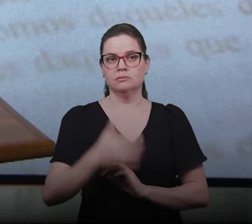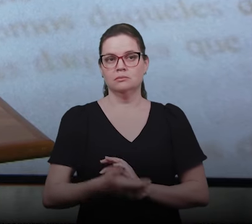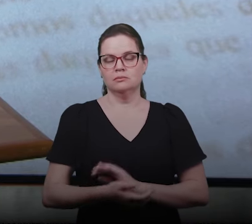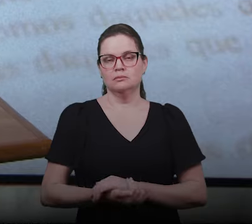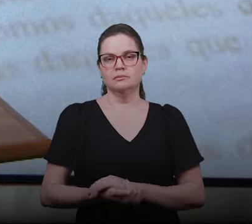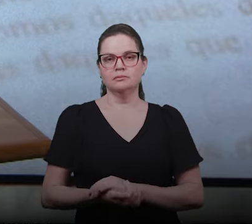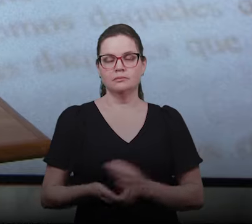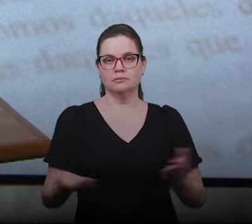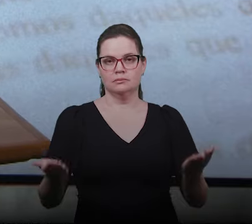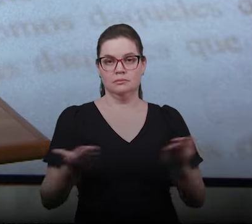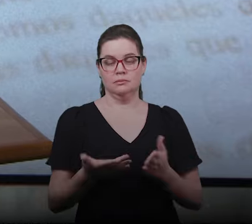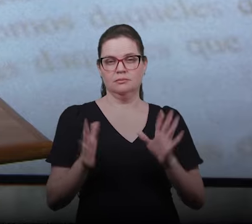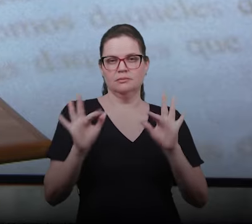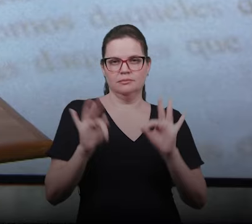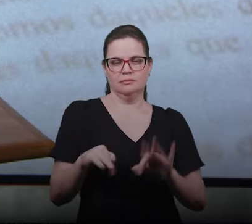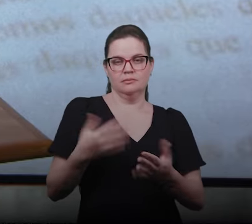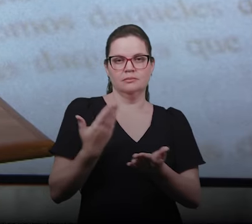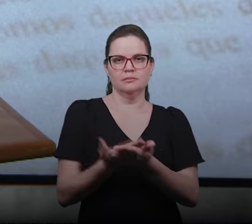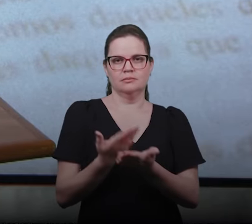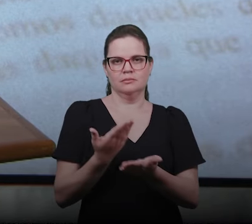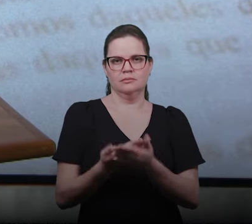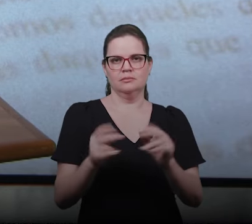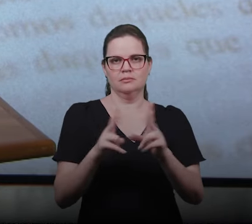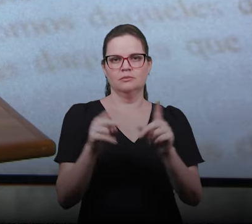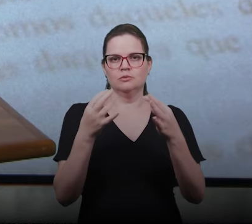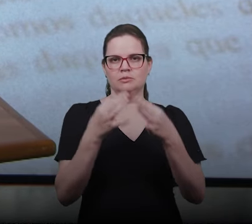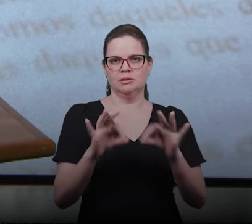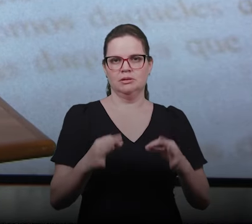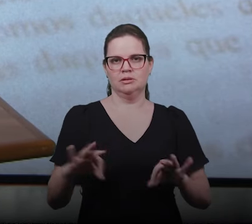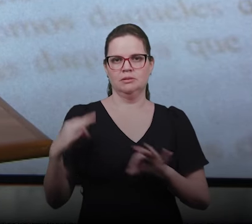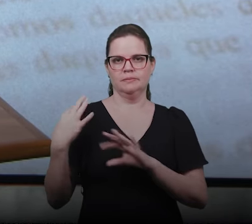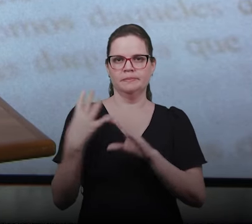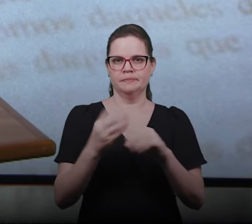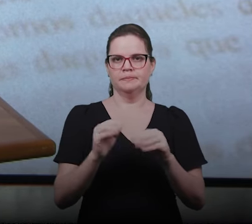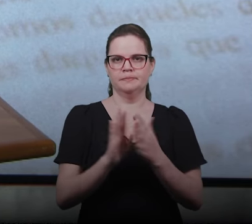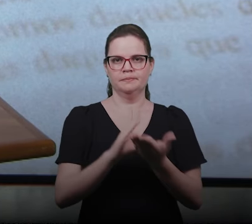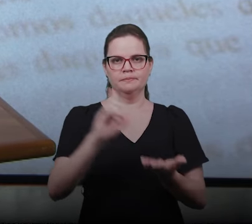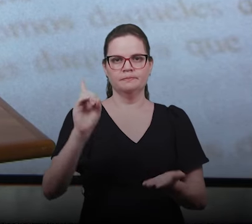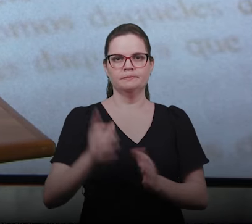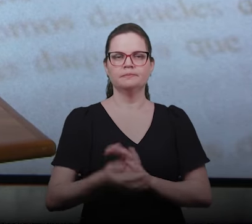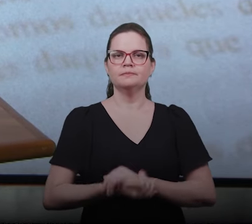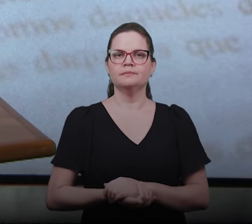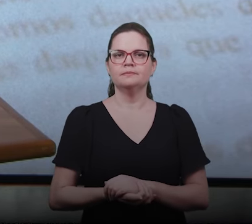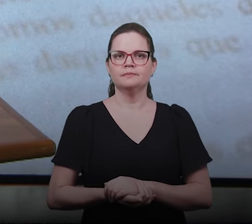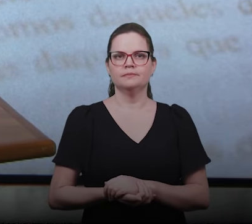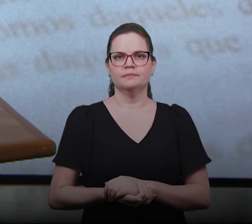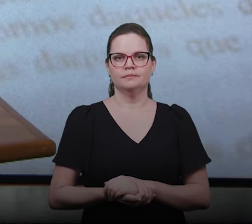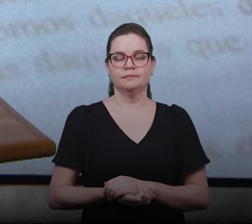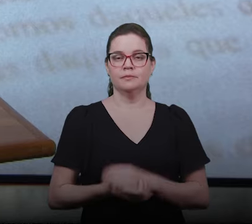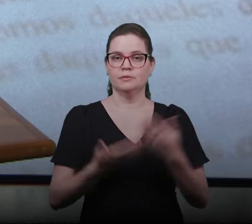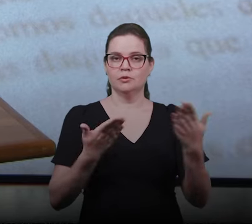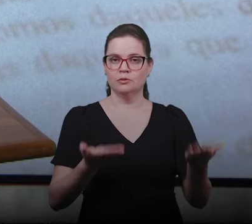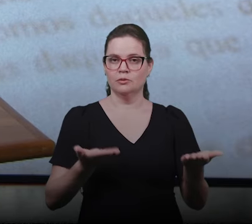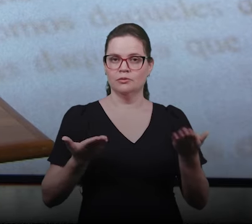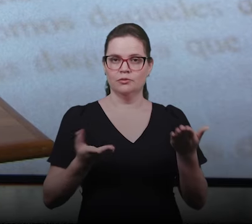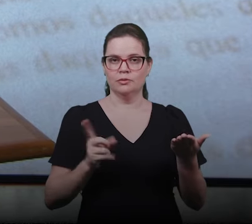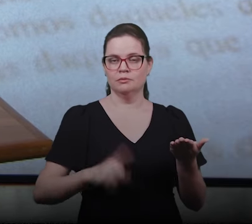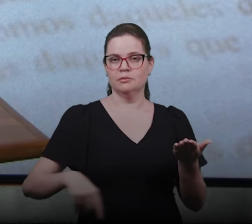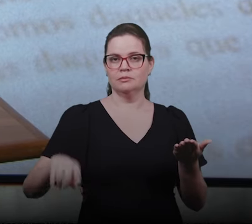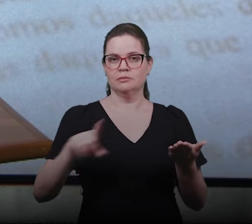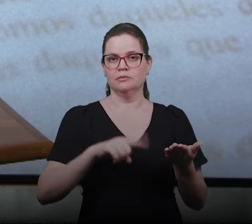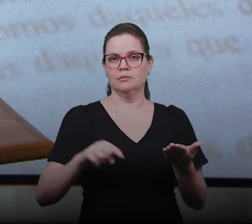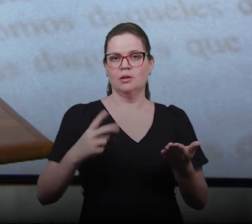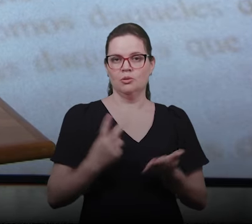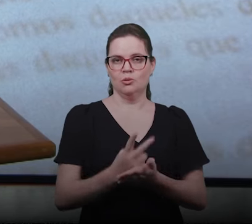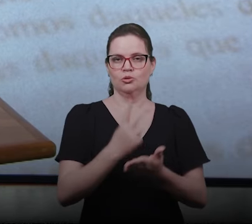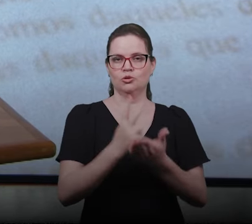Encerramos aqui mais uma aula do nosso curso de síntese da Bíblia e o convidamos a